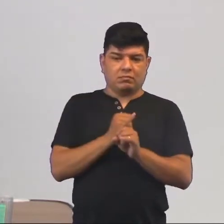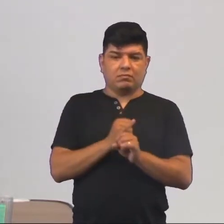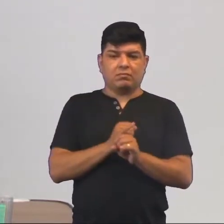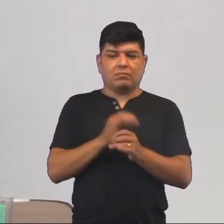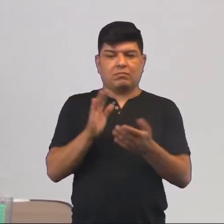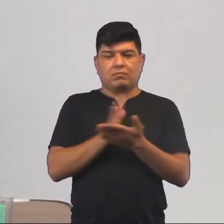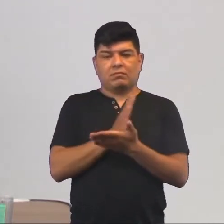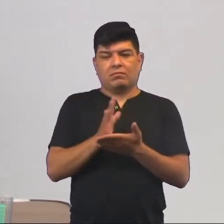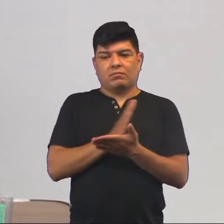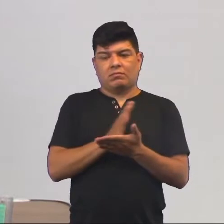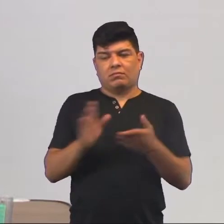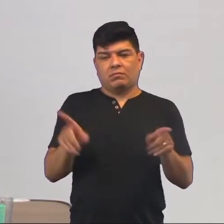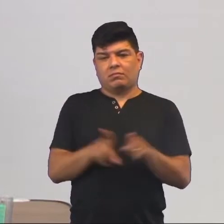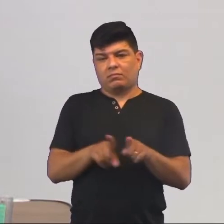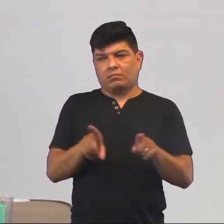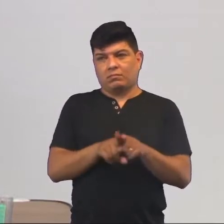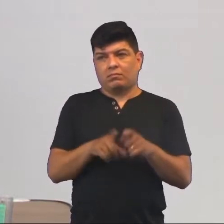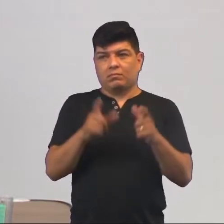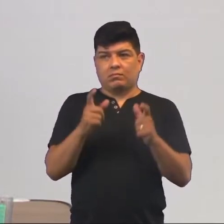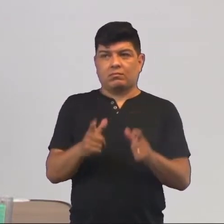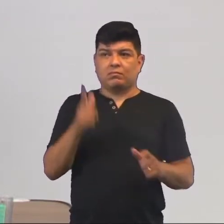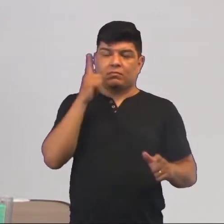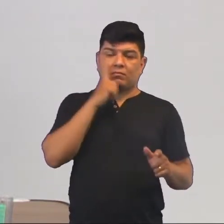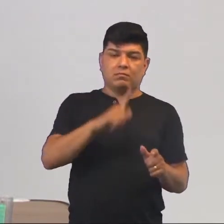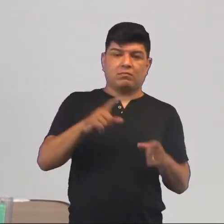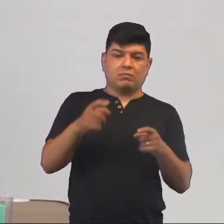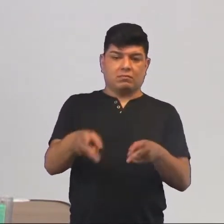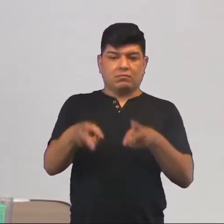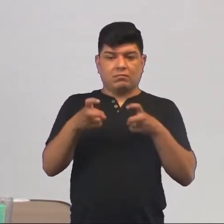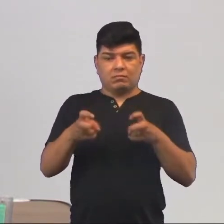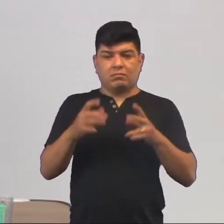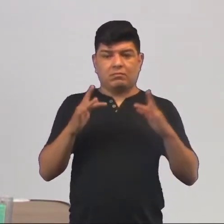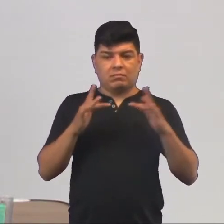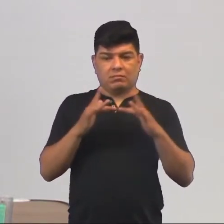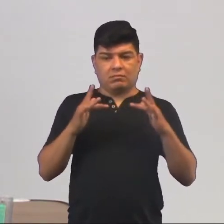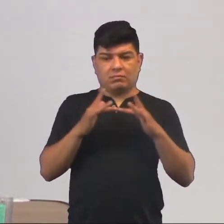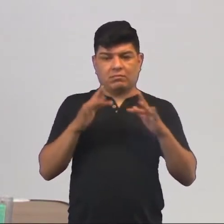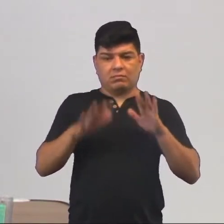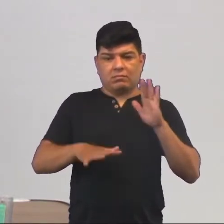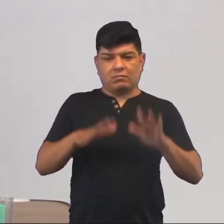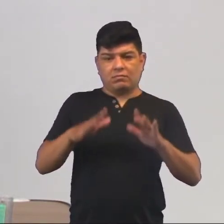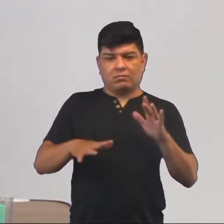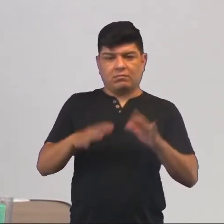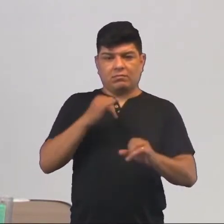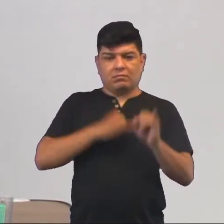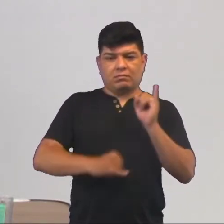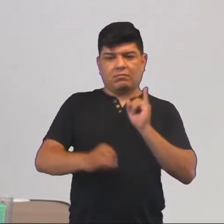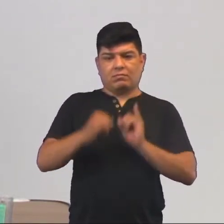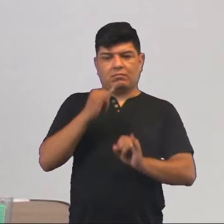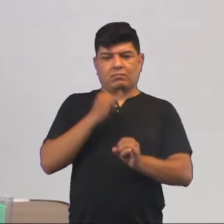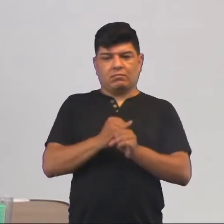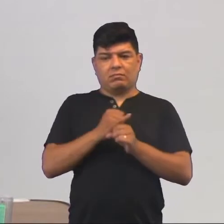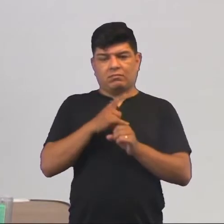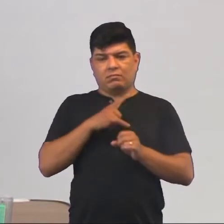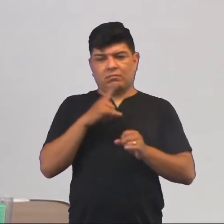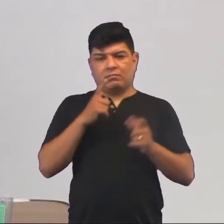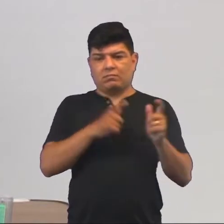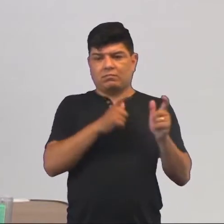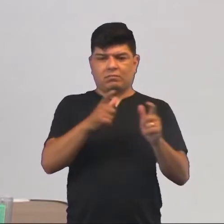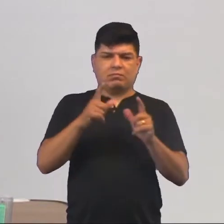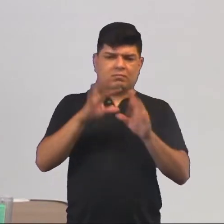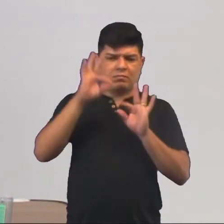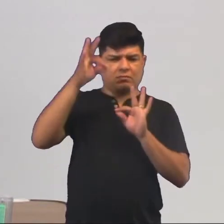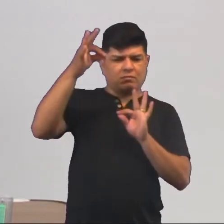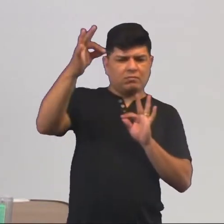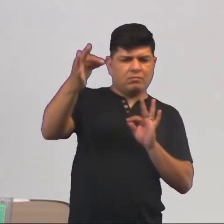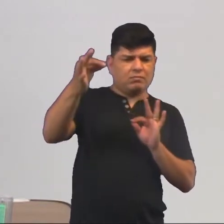lugares na zona rural, a gente consegue perceber esse acesso, muitas vezes, à internet. Né? Tem, é claro, muitos lugares